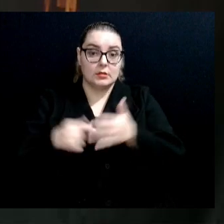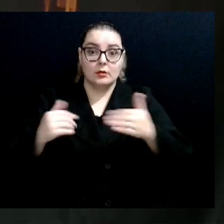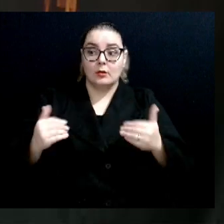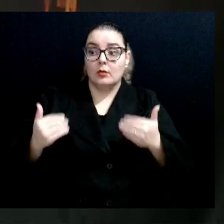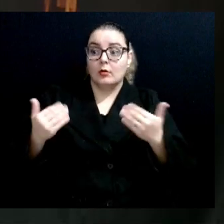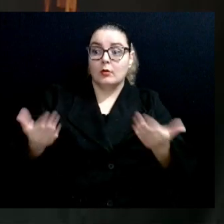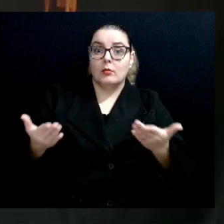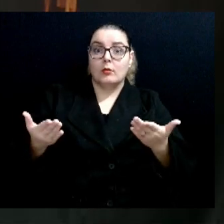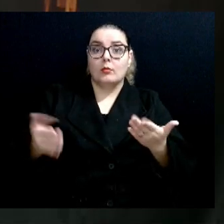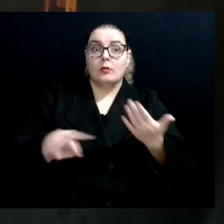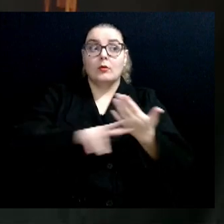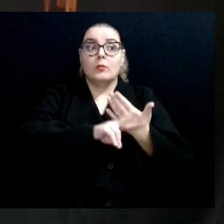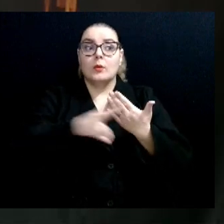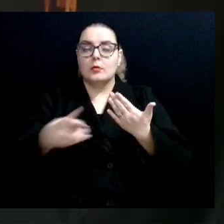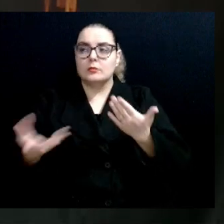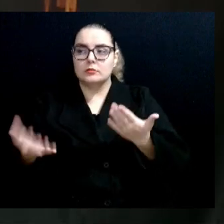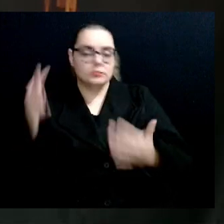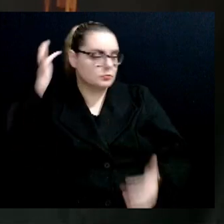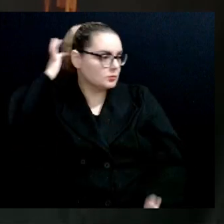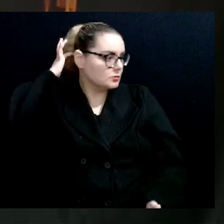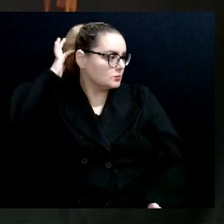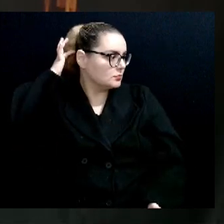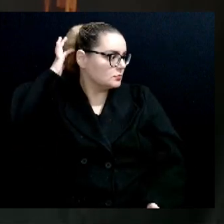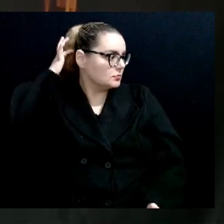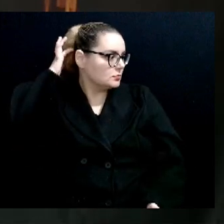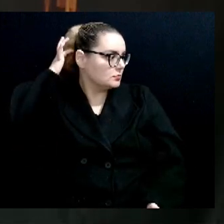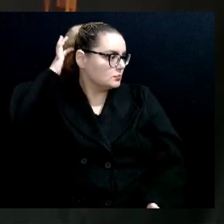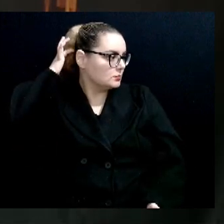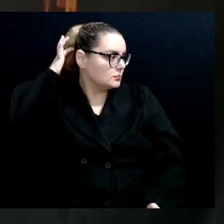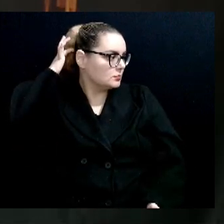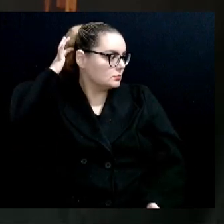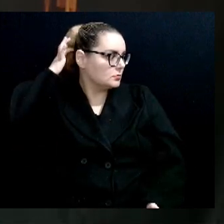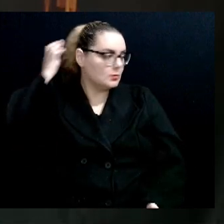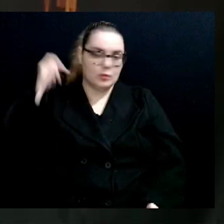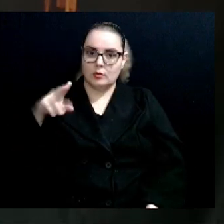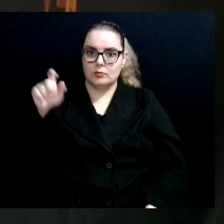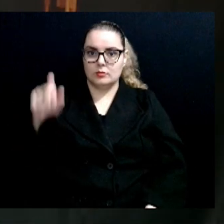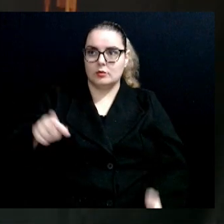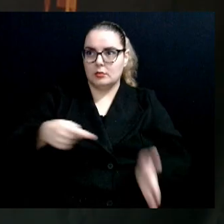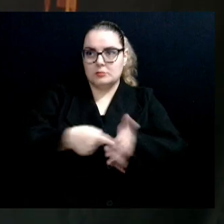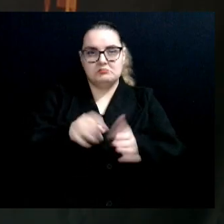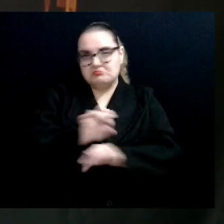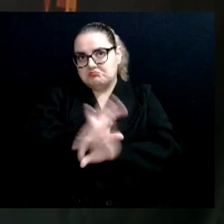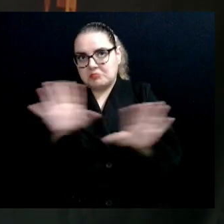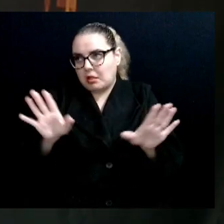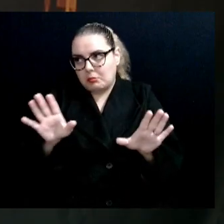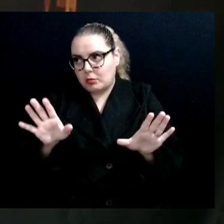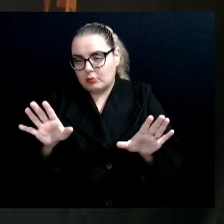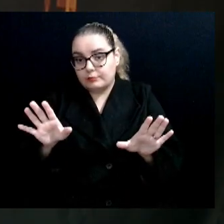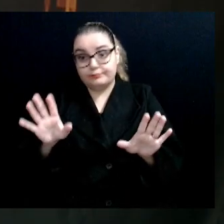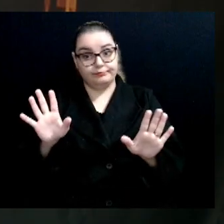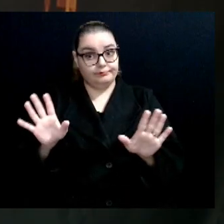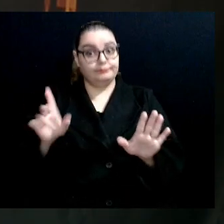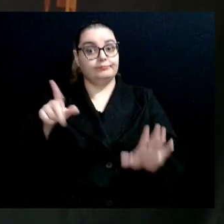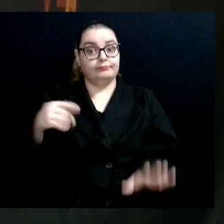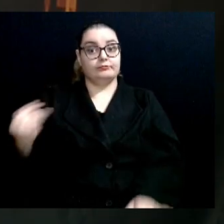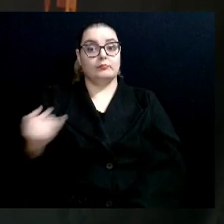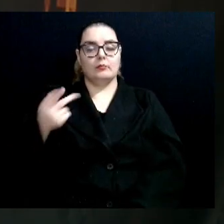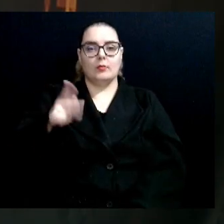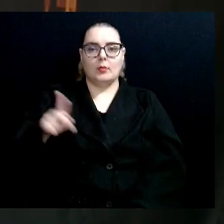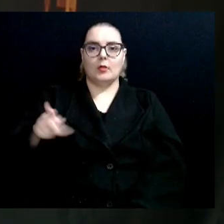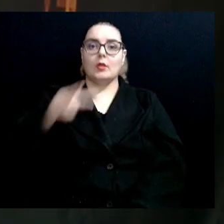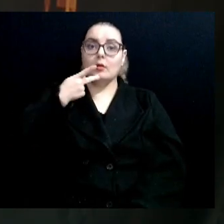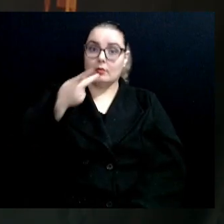desfecho dessa denúncia? Ou então foi só denunciado e ponto, né? É importante o que o professor levantou para a gente, para